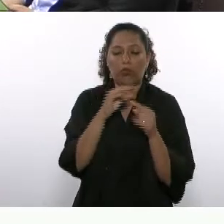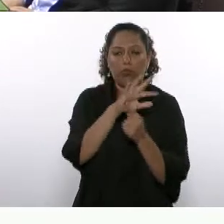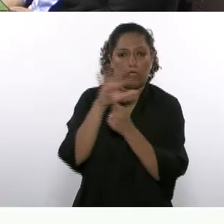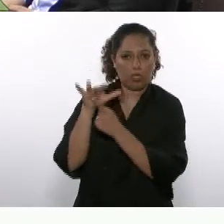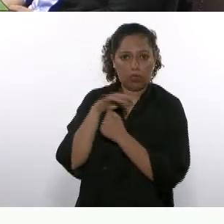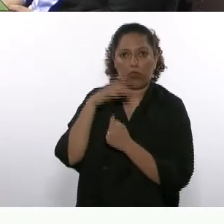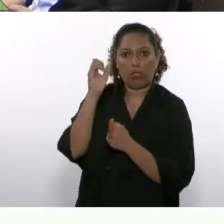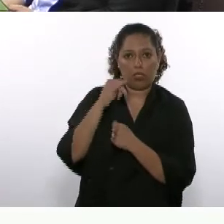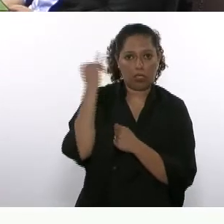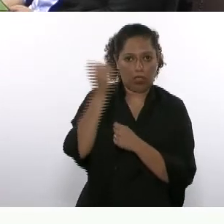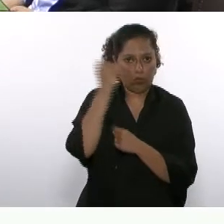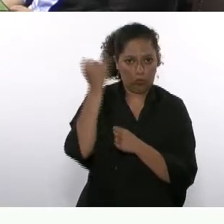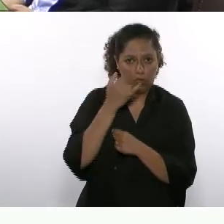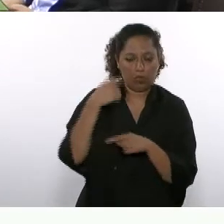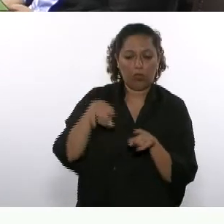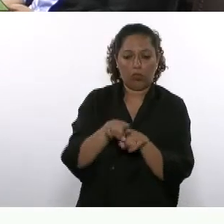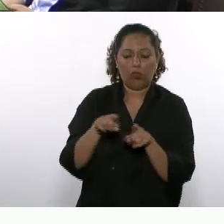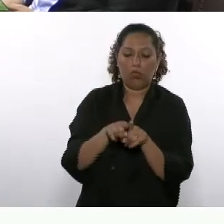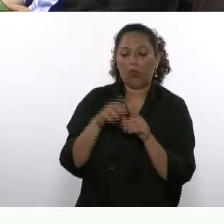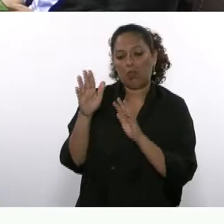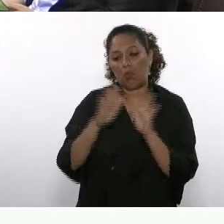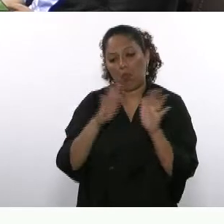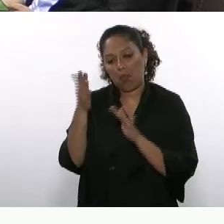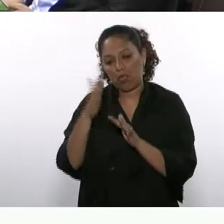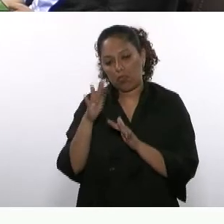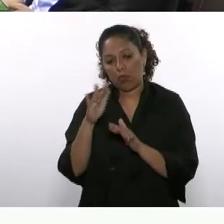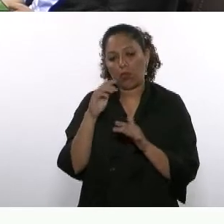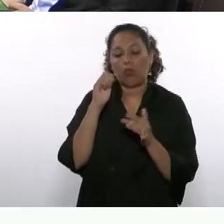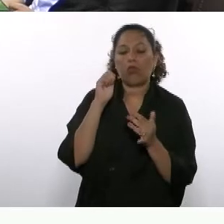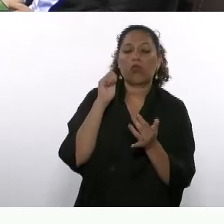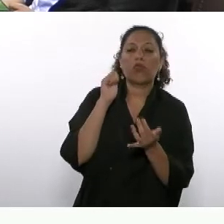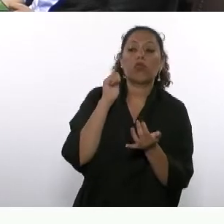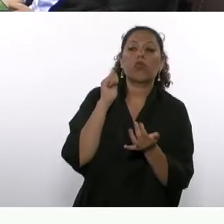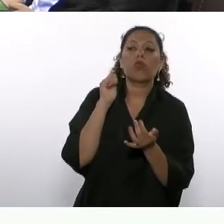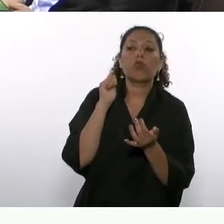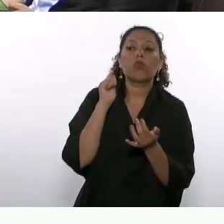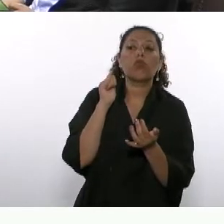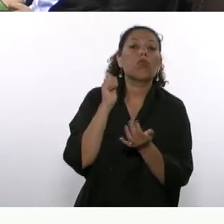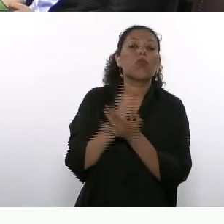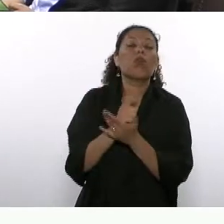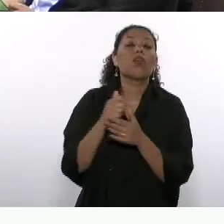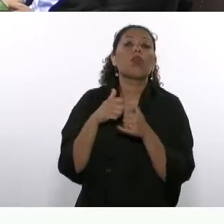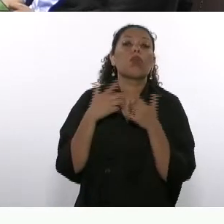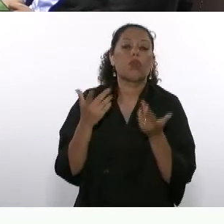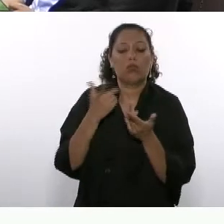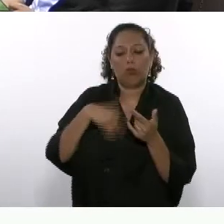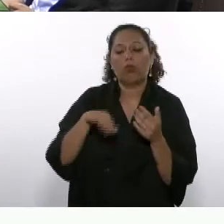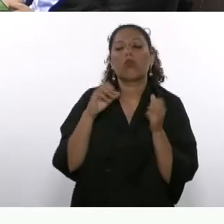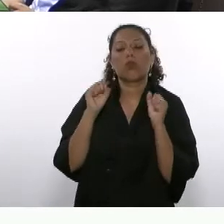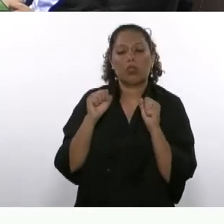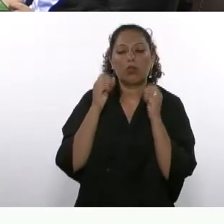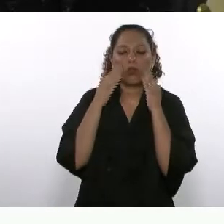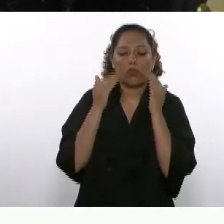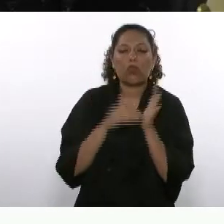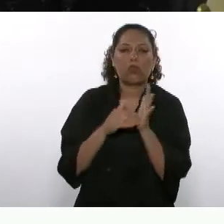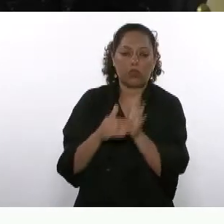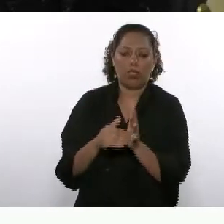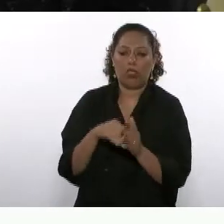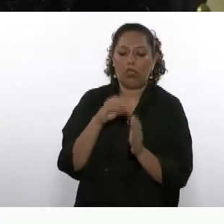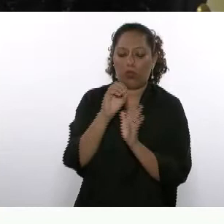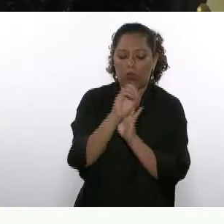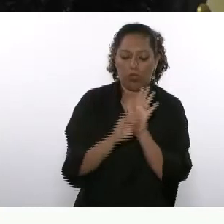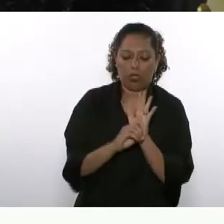à participação e o custo estimado de cada uma delas. A gente pode apresentar ao gabinete. No orçamento para o